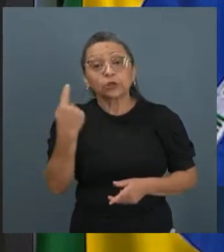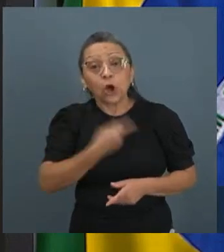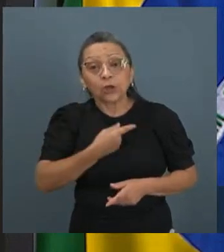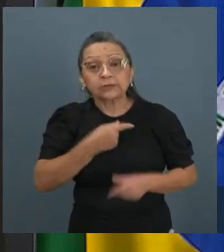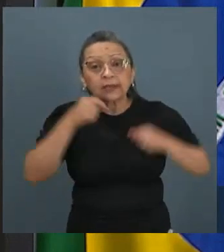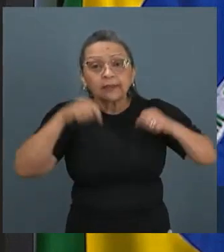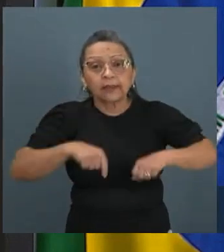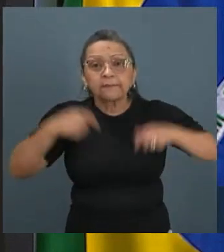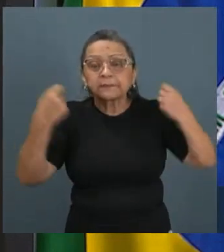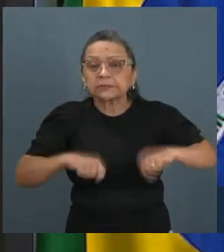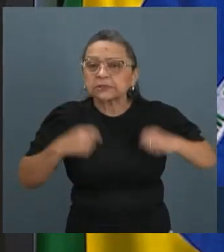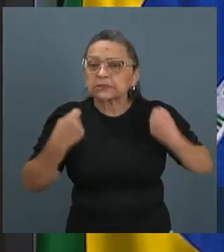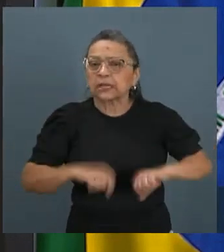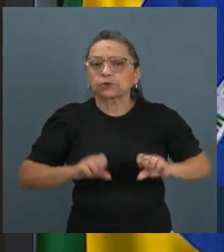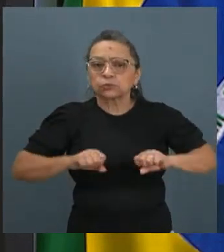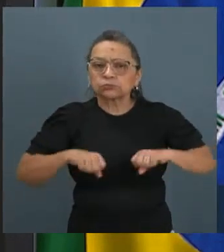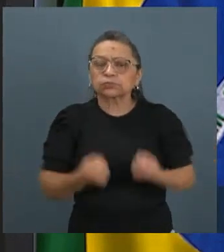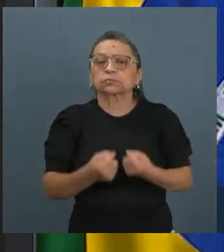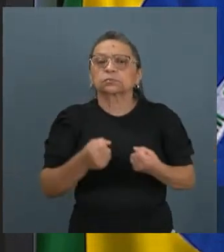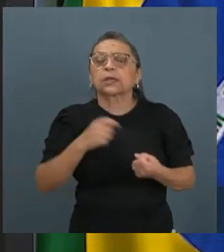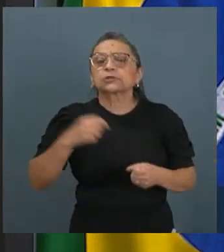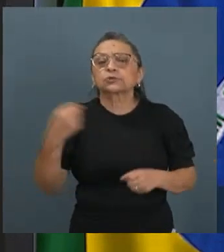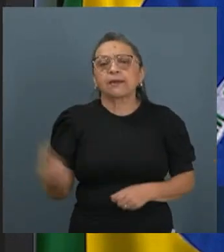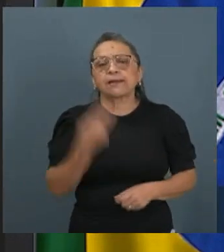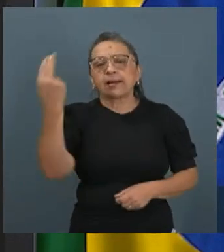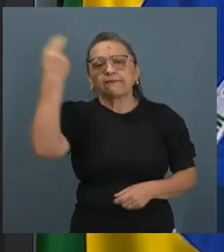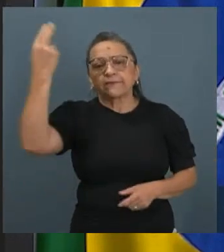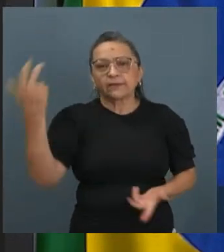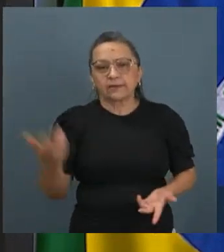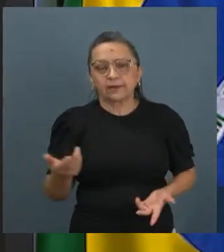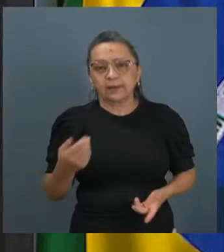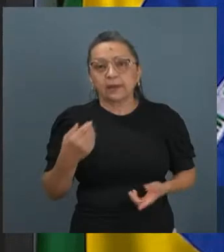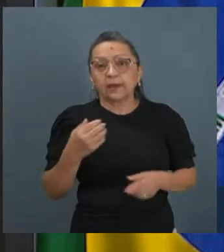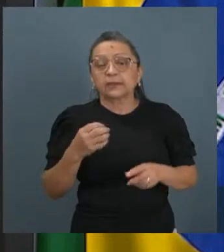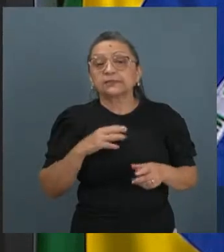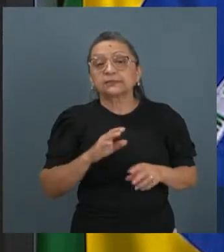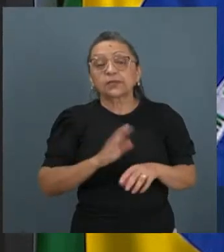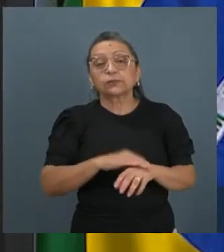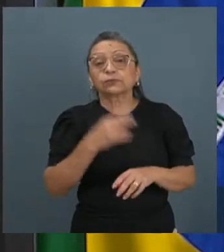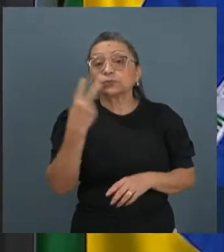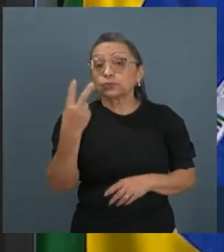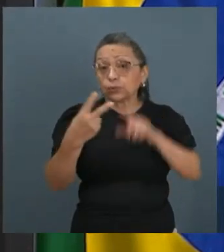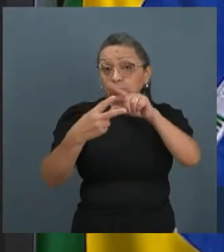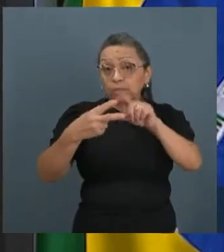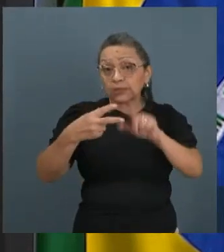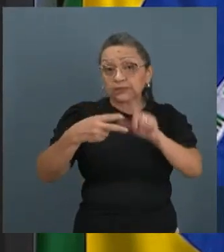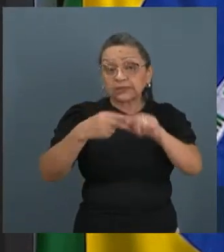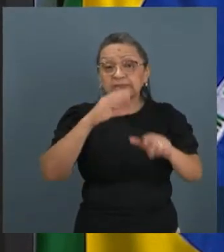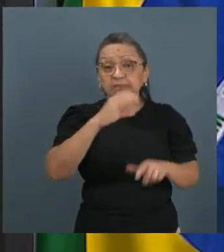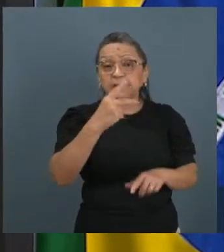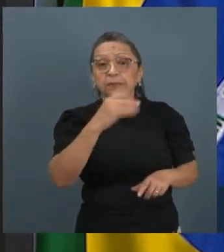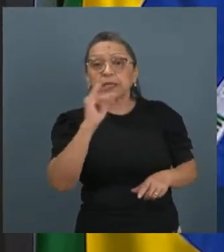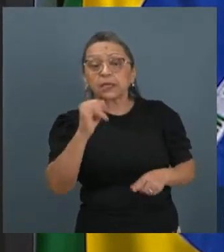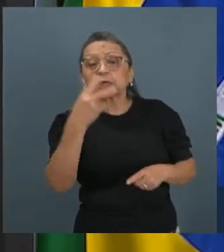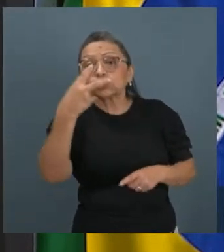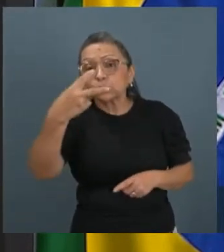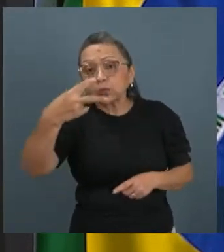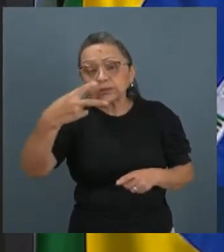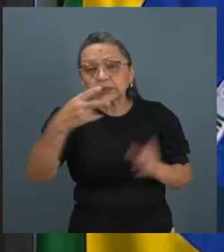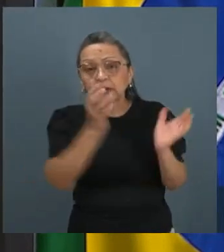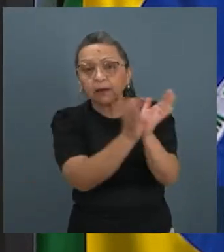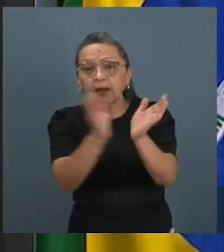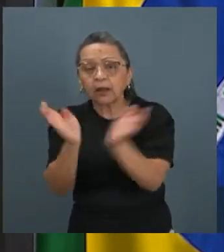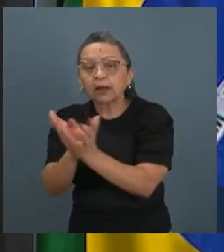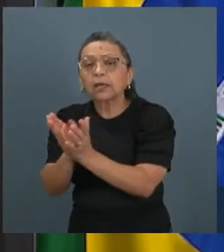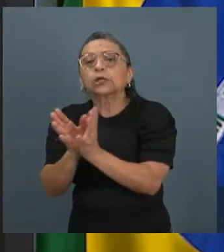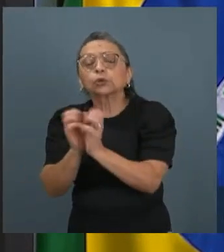Precisamos, mais uma vez, ressaltar a gravidade desse momento. São 2 CPIs, senadora Zanaide, 2 CPIs